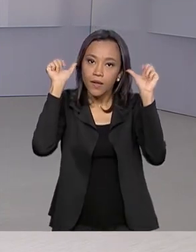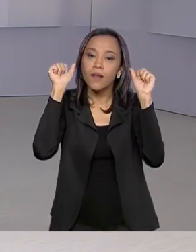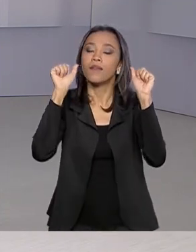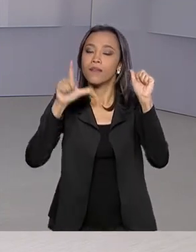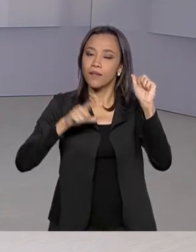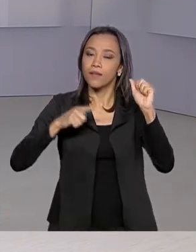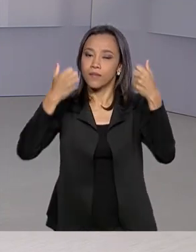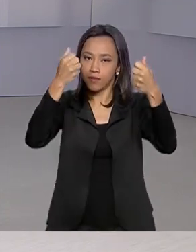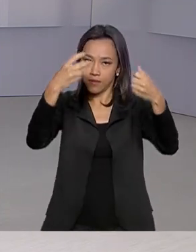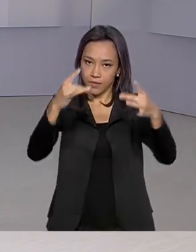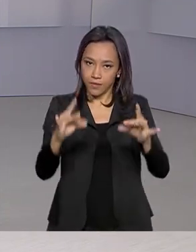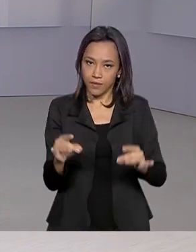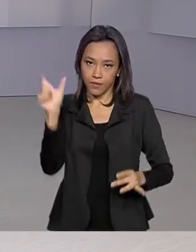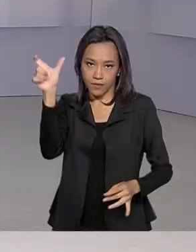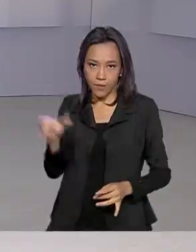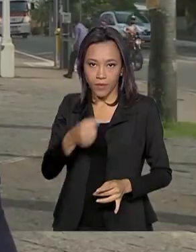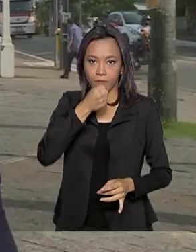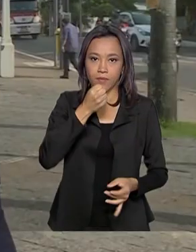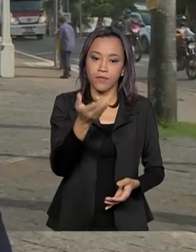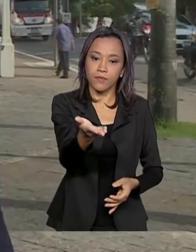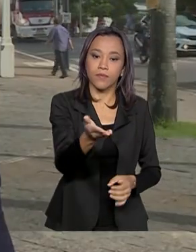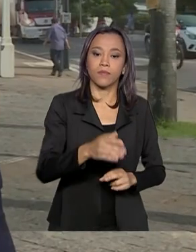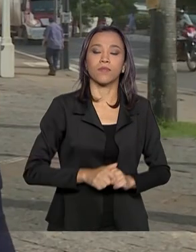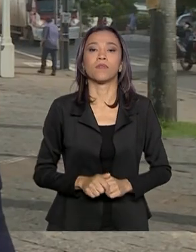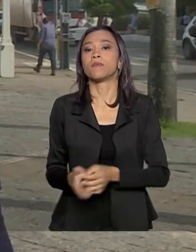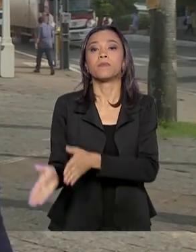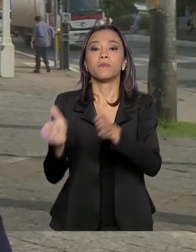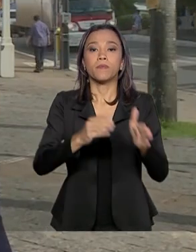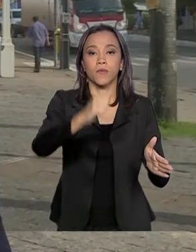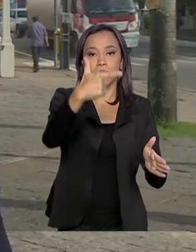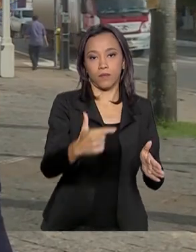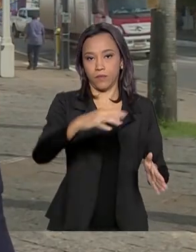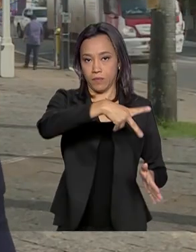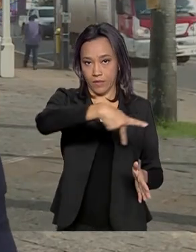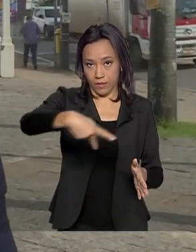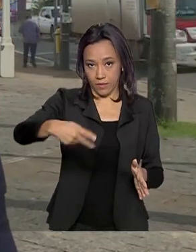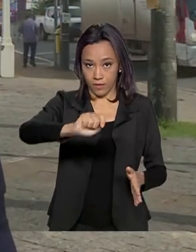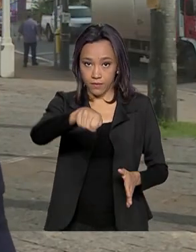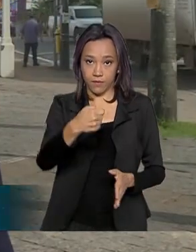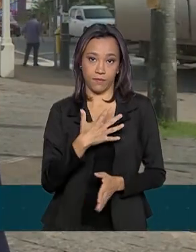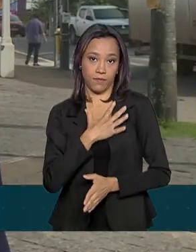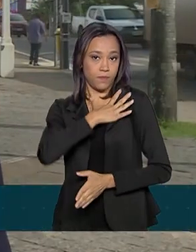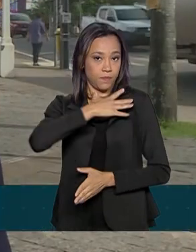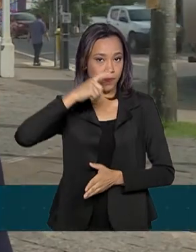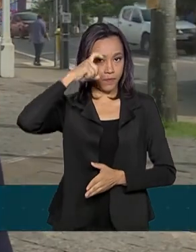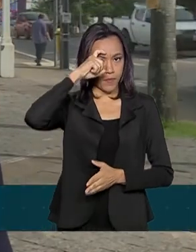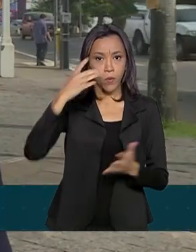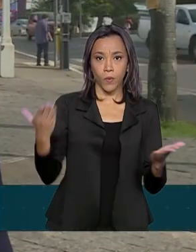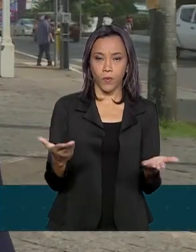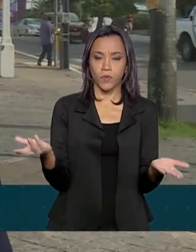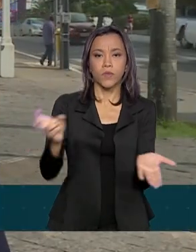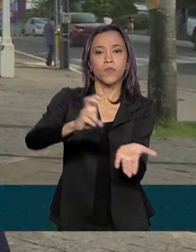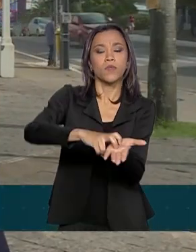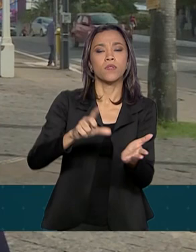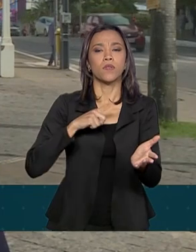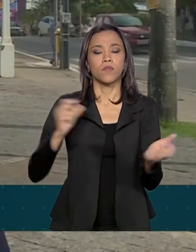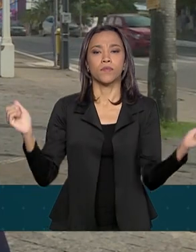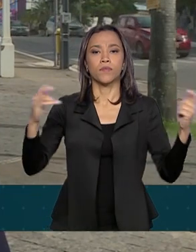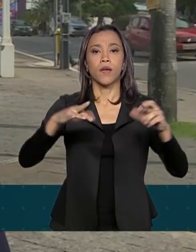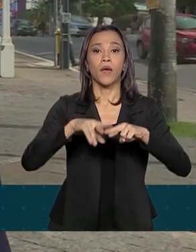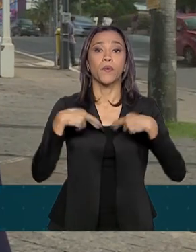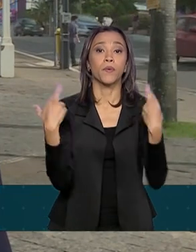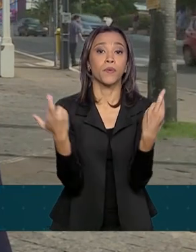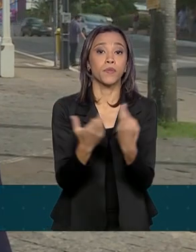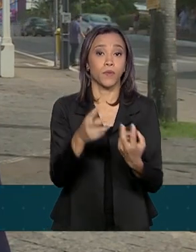traz os detalhes. O vice-presidente da República, Hamilton Mourão, se reuniu hoje pela manhã com o governador do